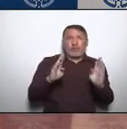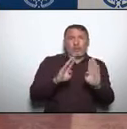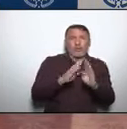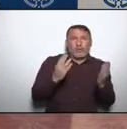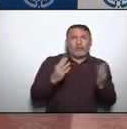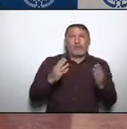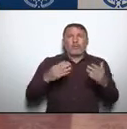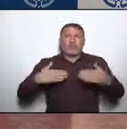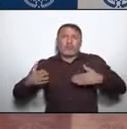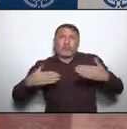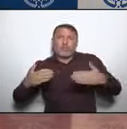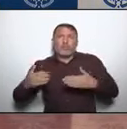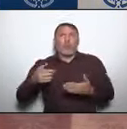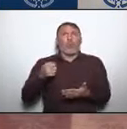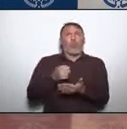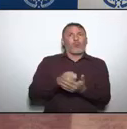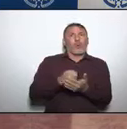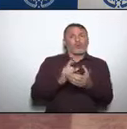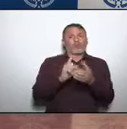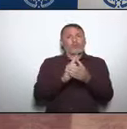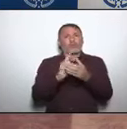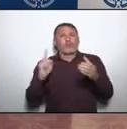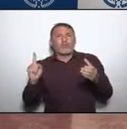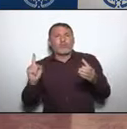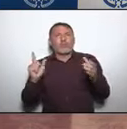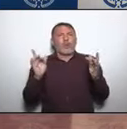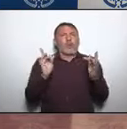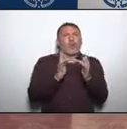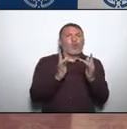mantido esse distanciamento social e o isolamento